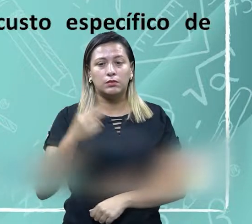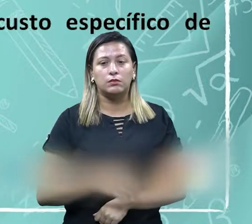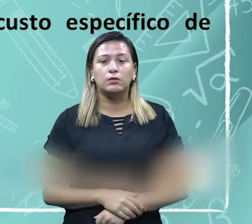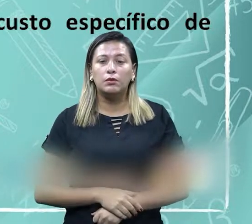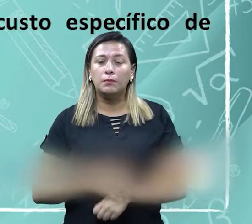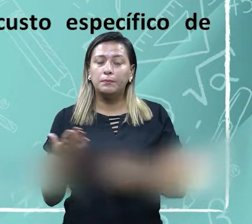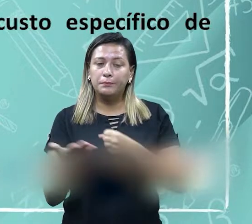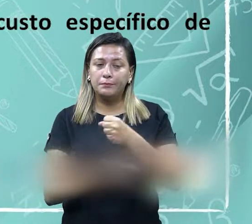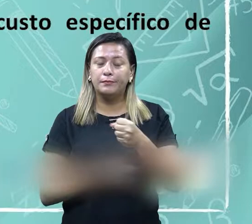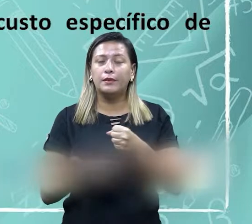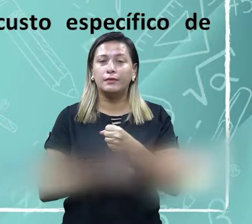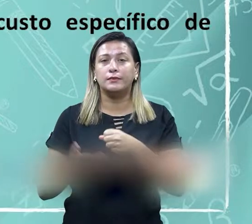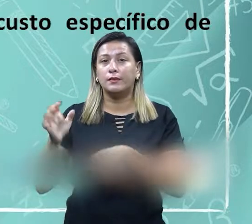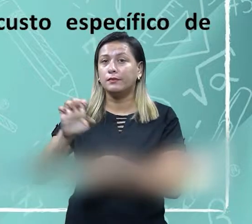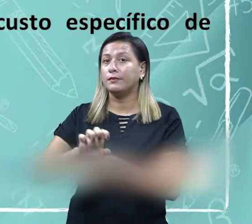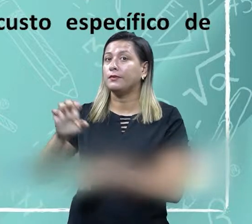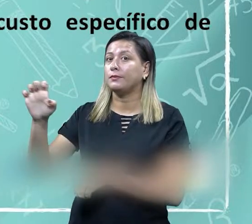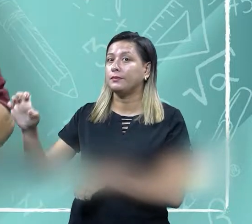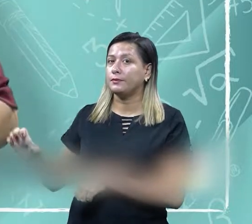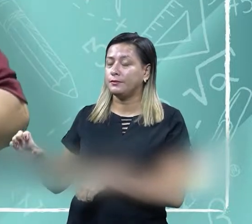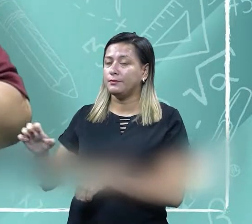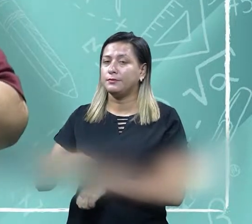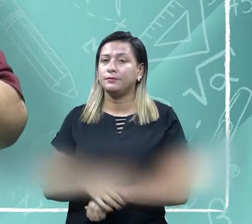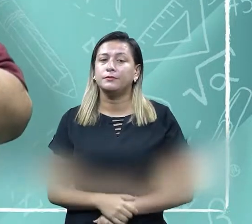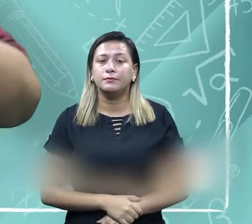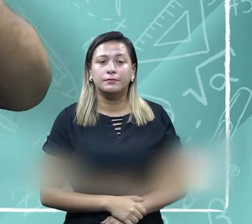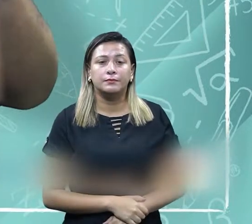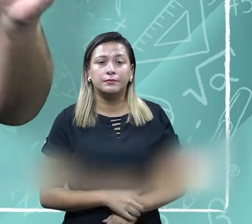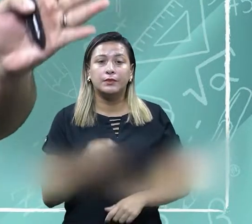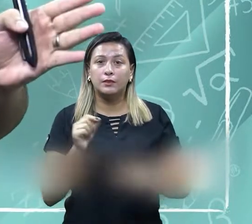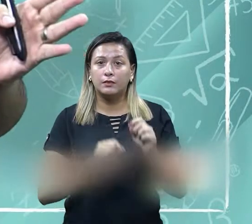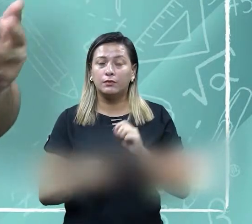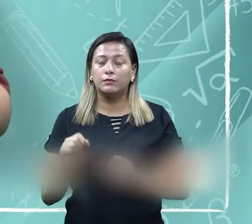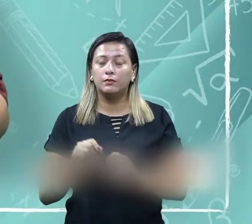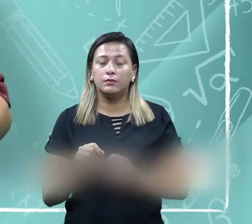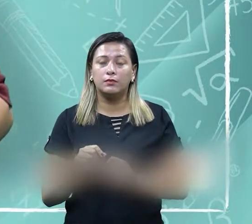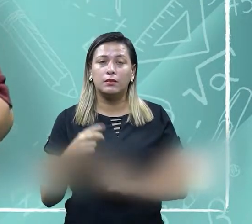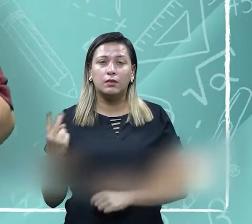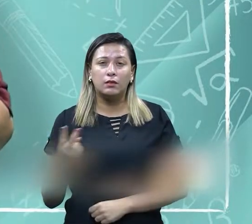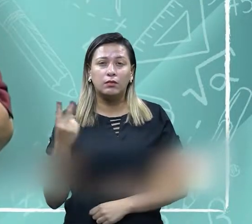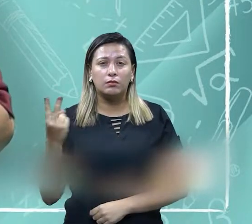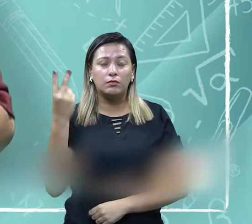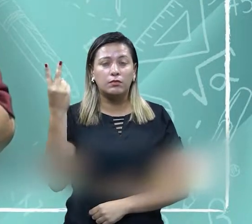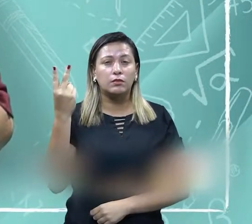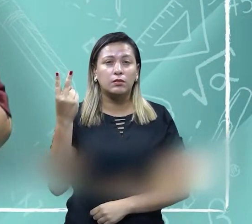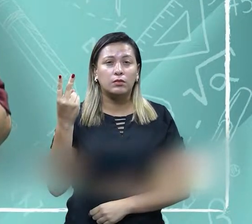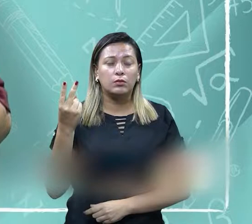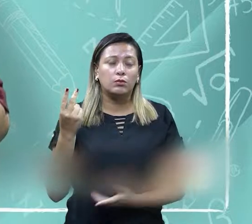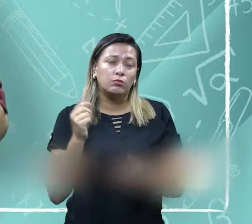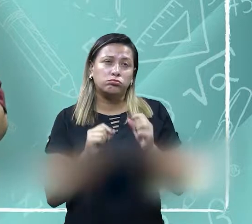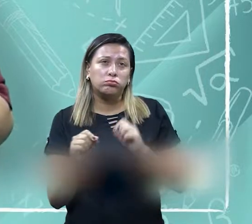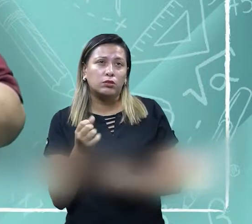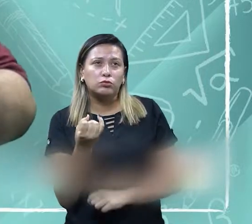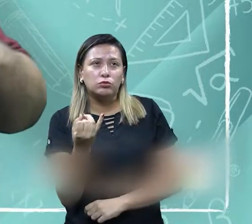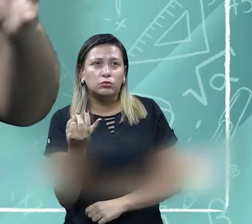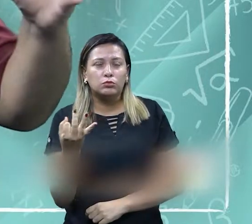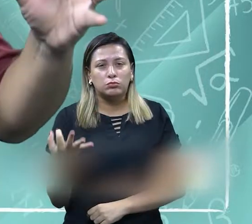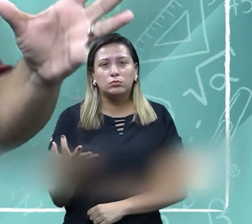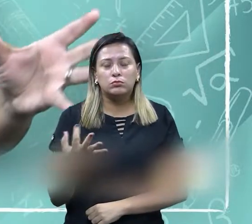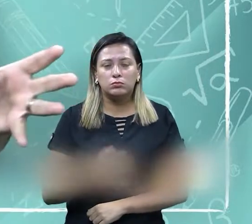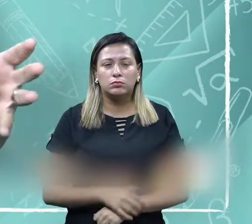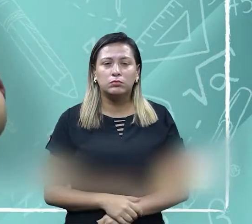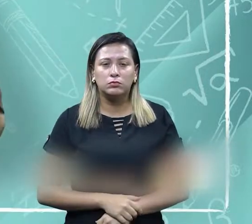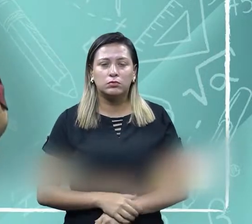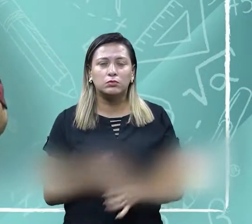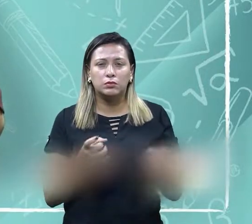exportação é o baseado num fator monetário, ou seja, quanto esse produto está se vendido no resto